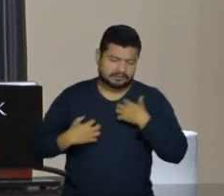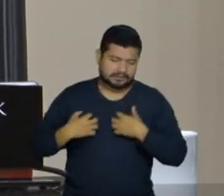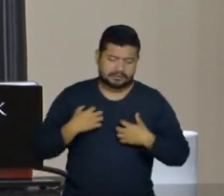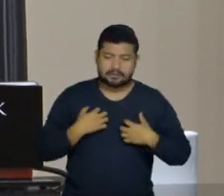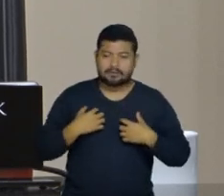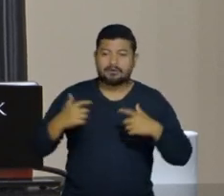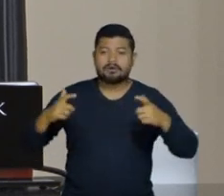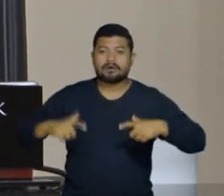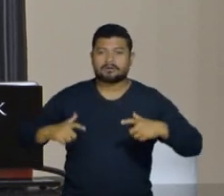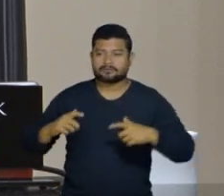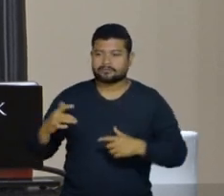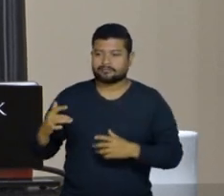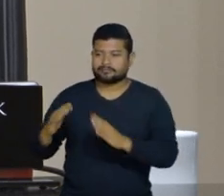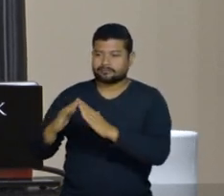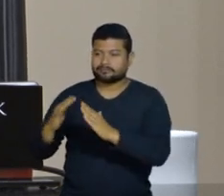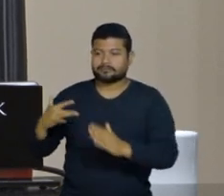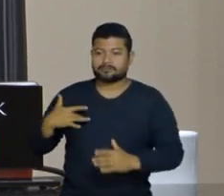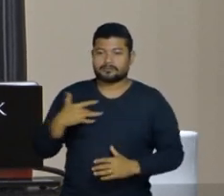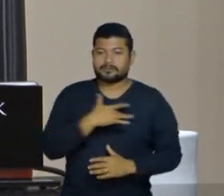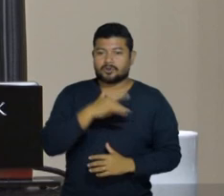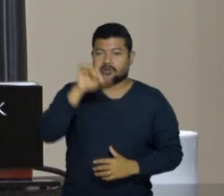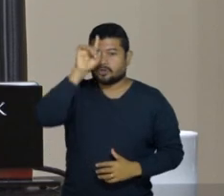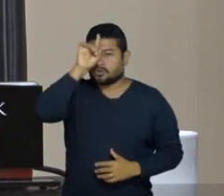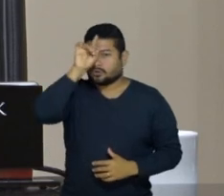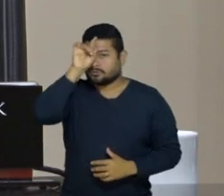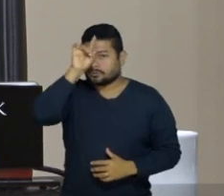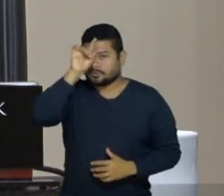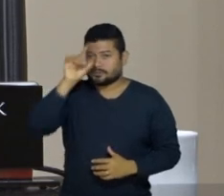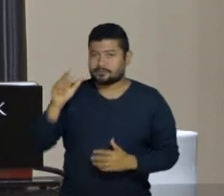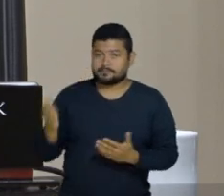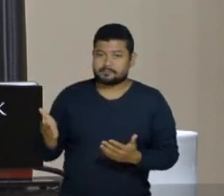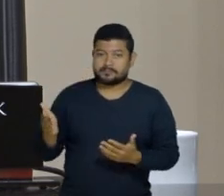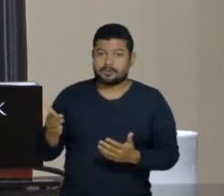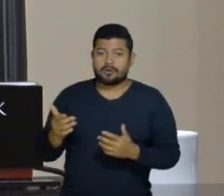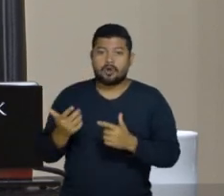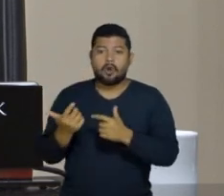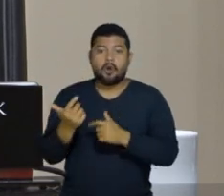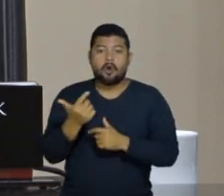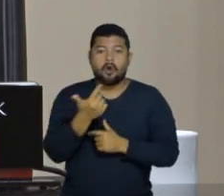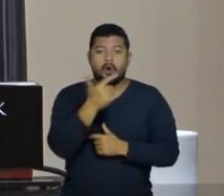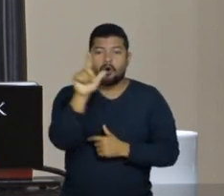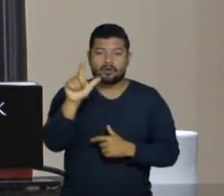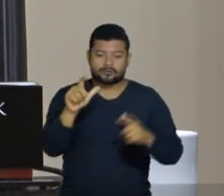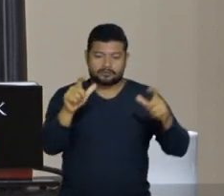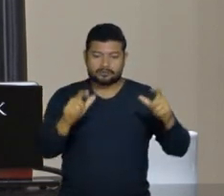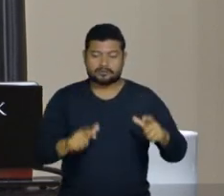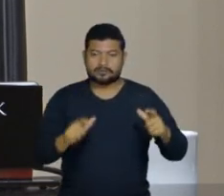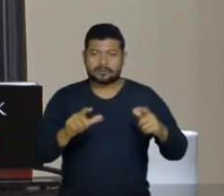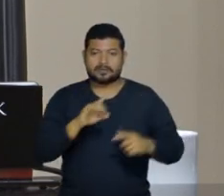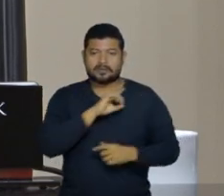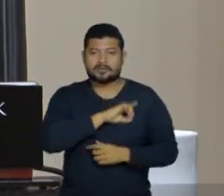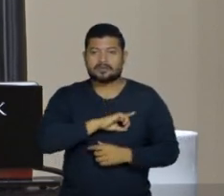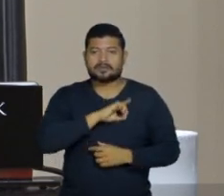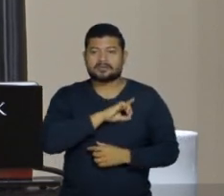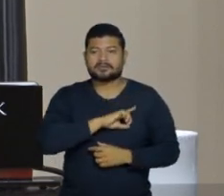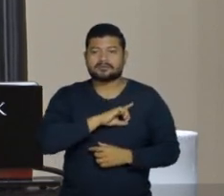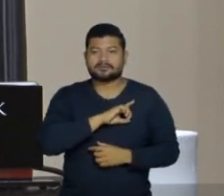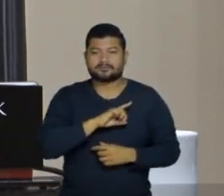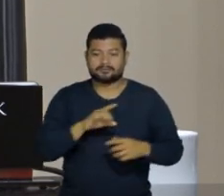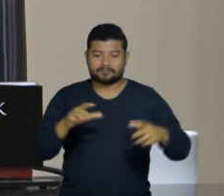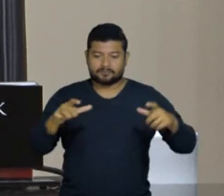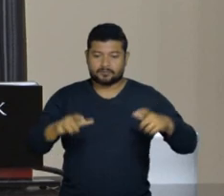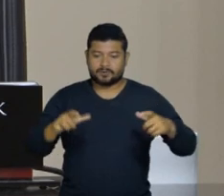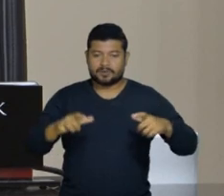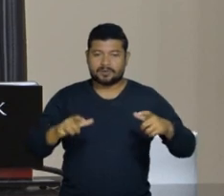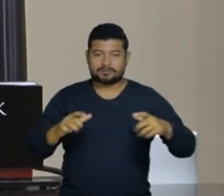saúde, num hospital e numa delegacia, num posto policial. Ou ele